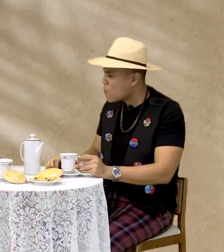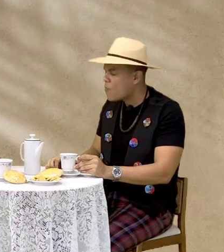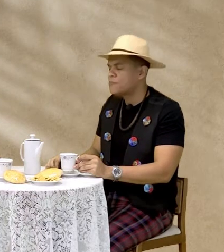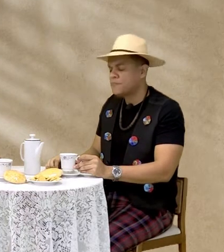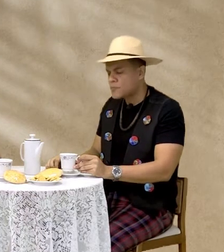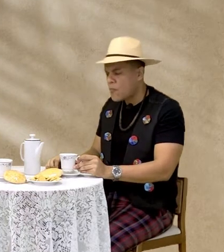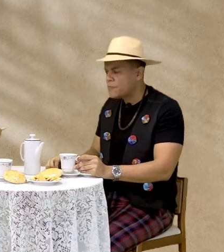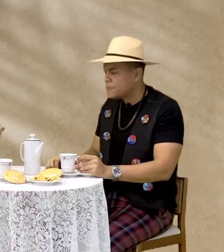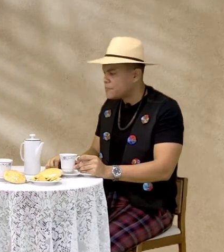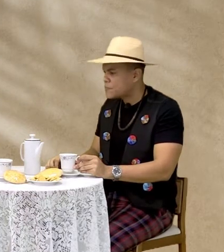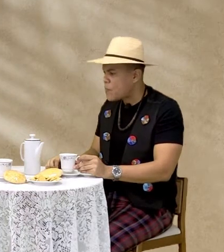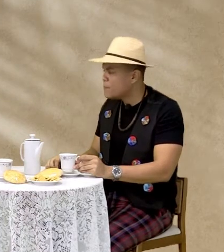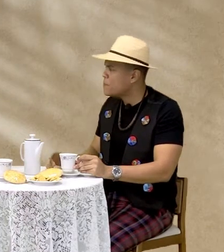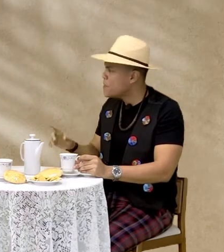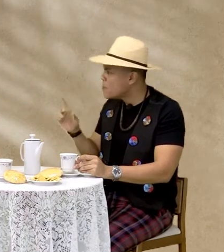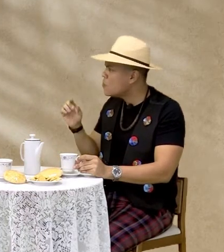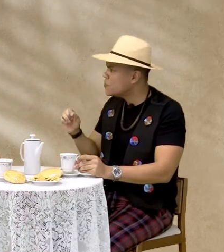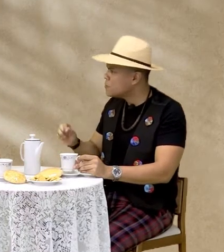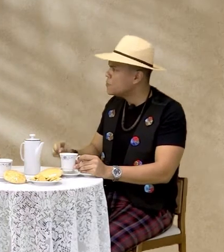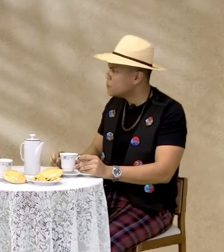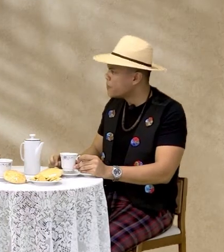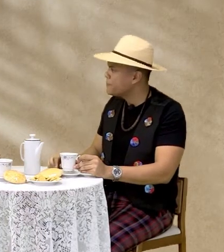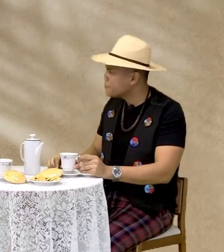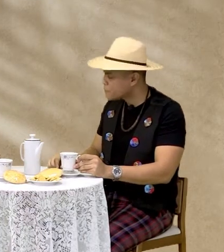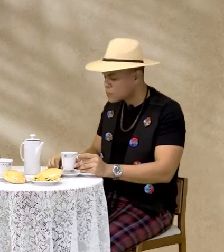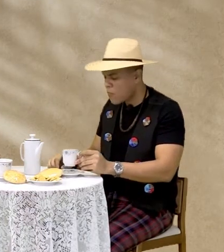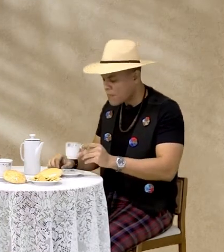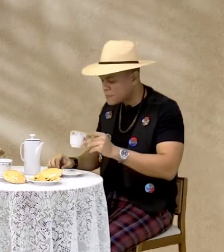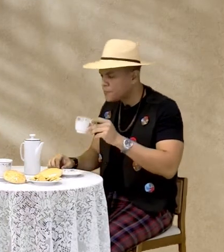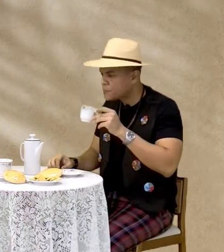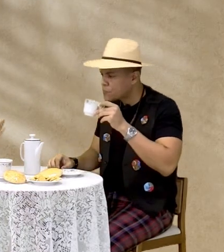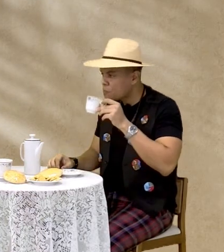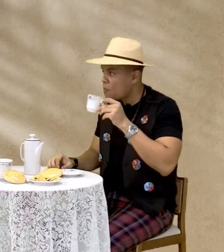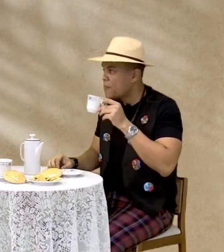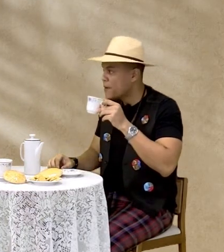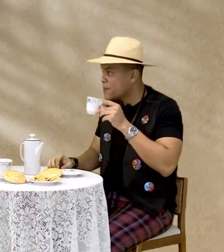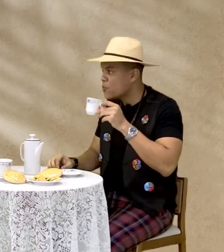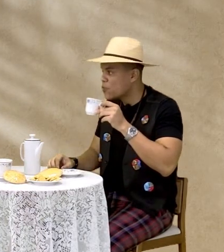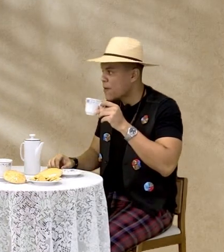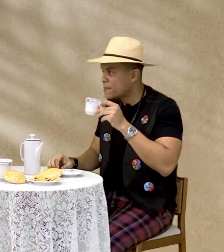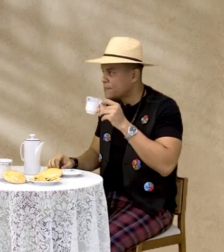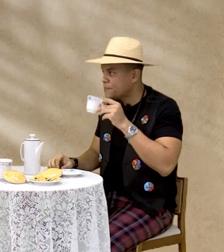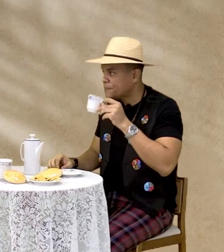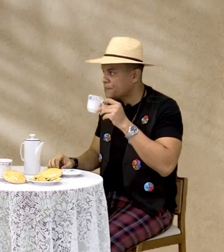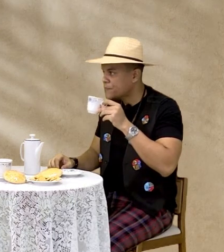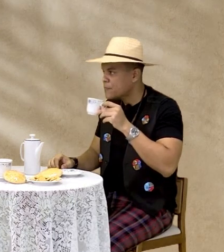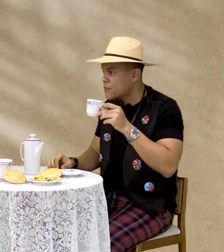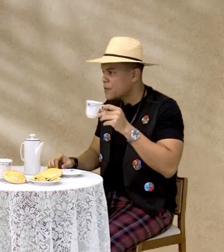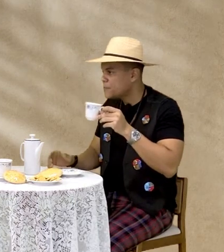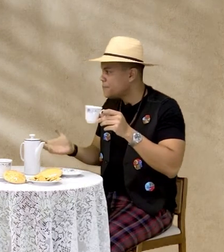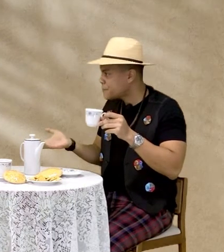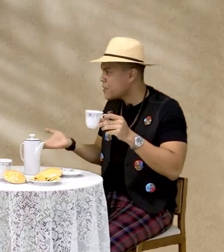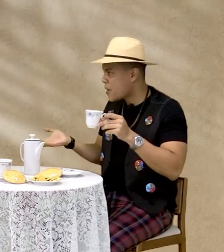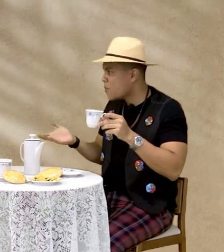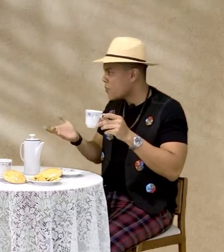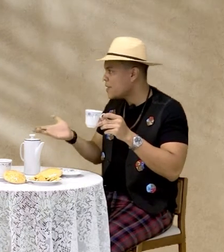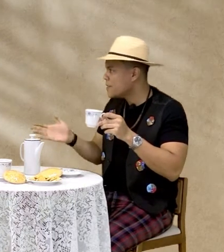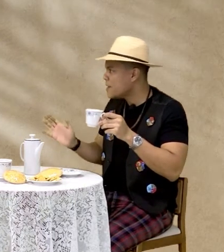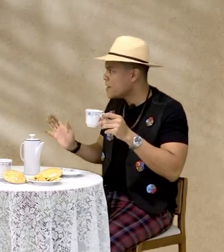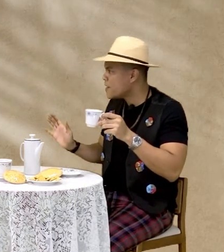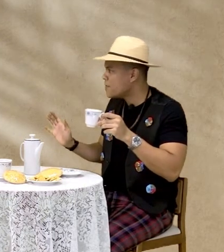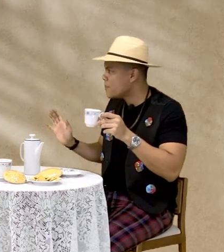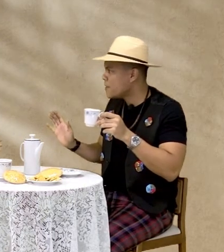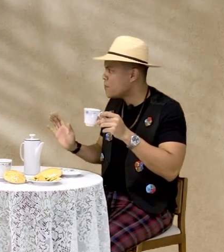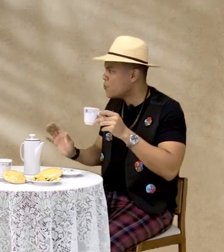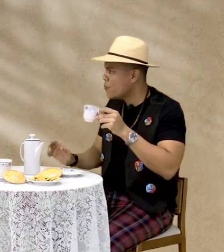não faz. Pois é. Perigoso isso, né? Isso. Pois o tempo foi passando, viu? Em uma hora